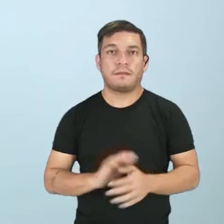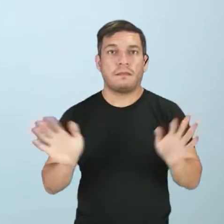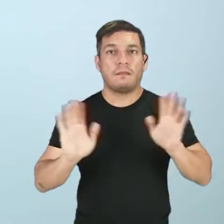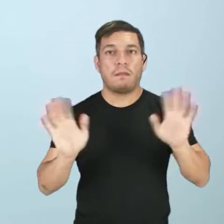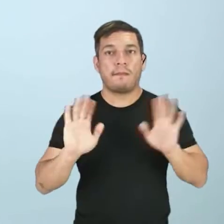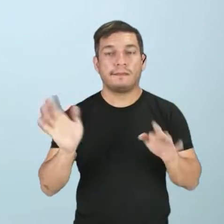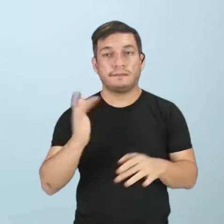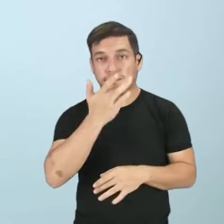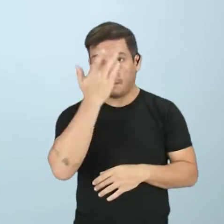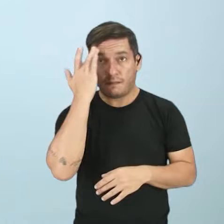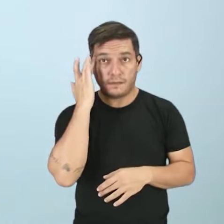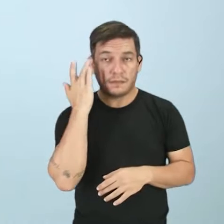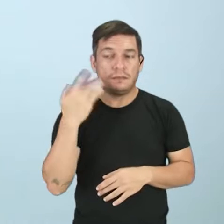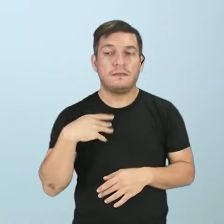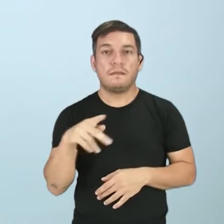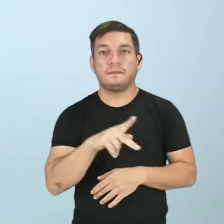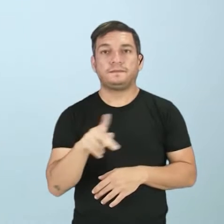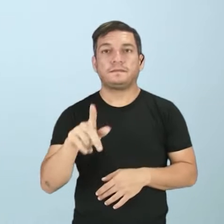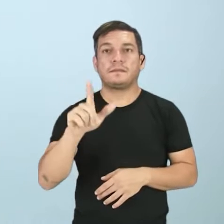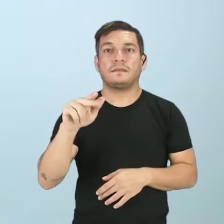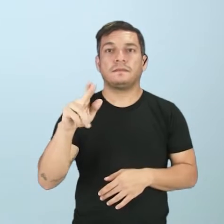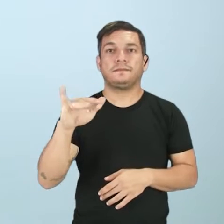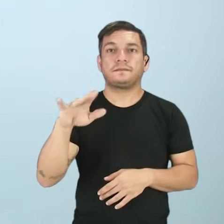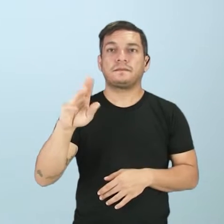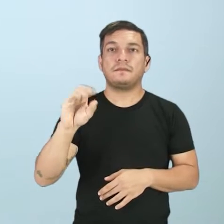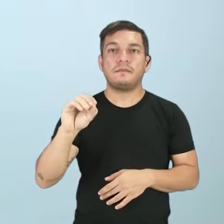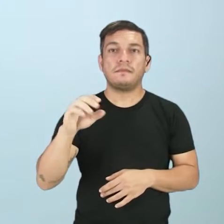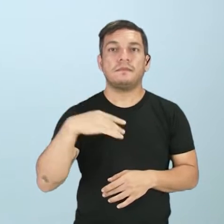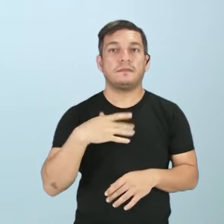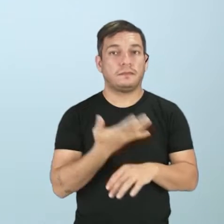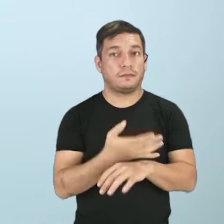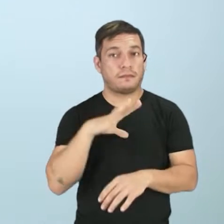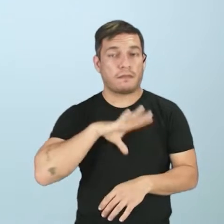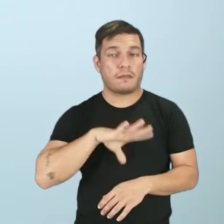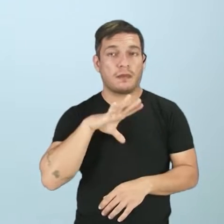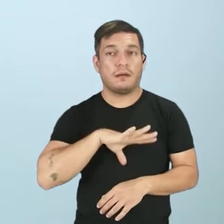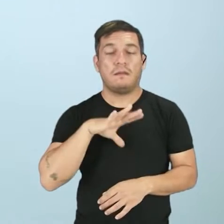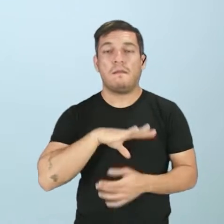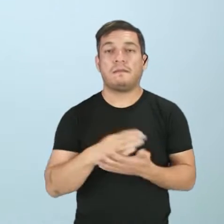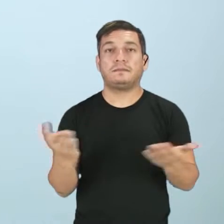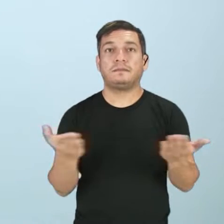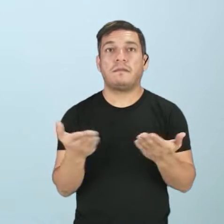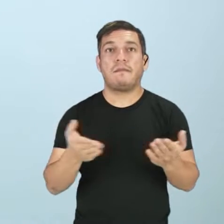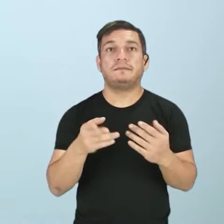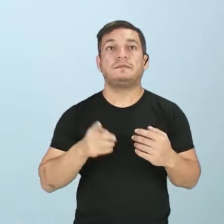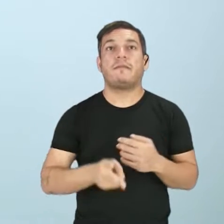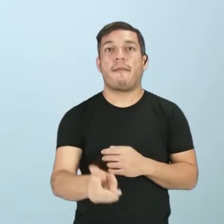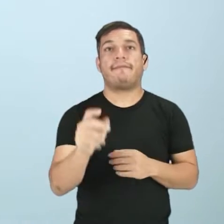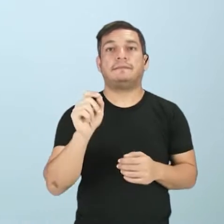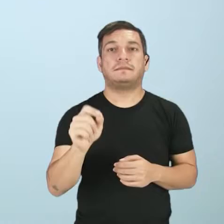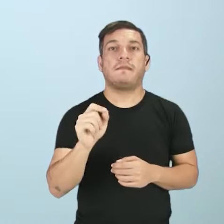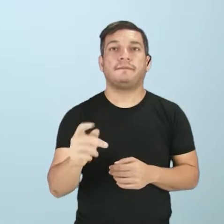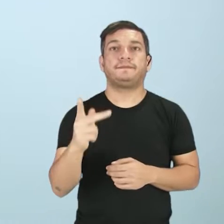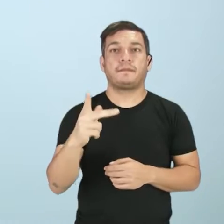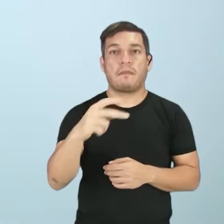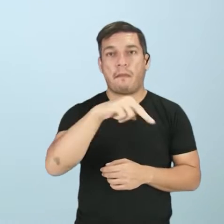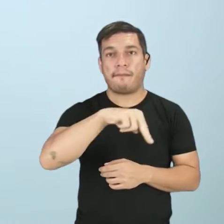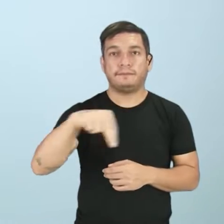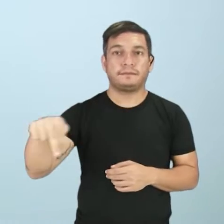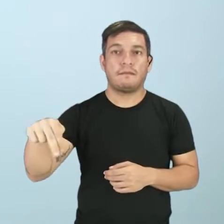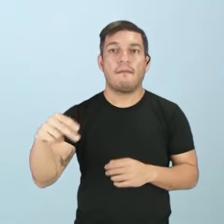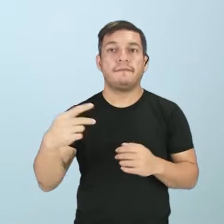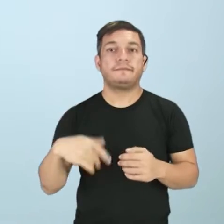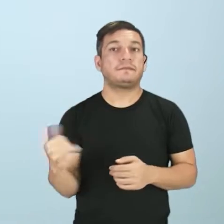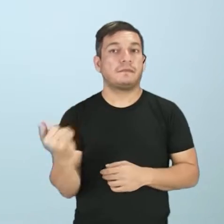Olá pessoal, eu sou o professor Luciano, de língua portuguesa, e hoje nós vamos dar continuidade ao assunto o